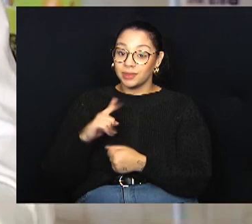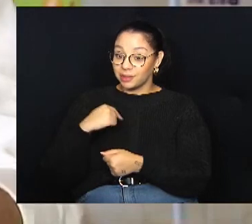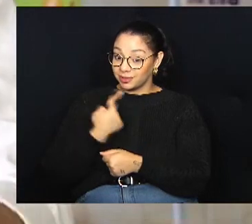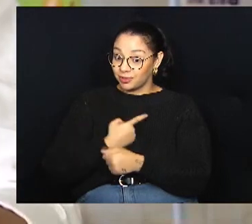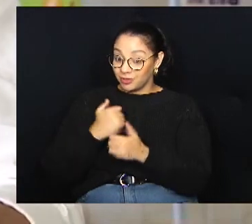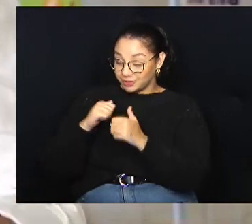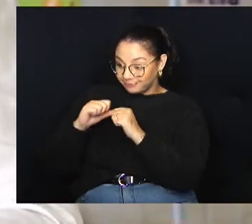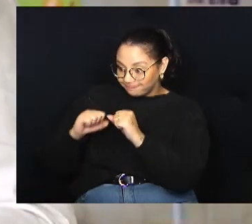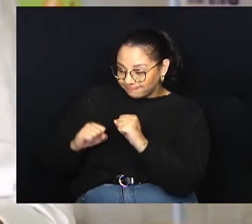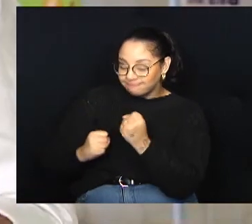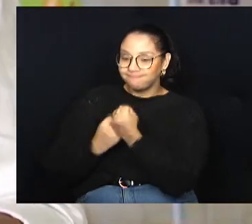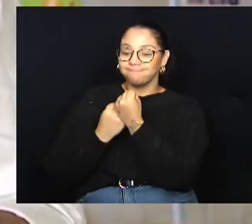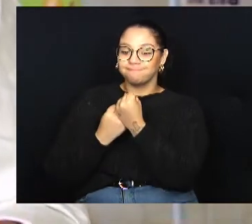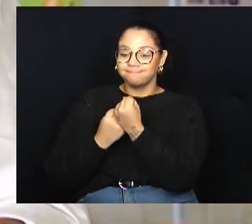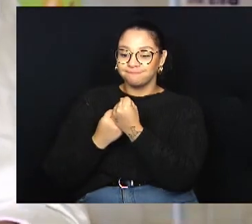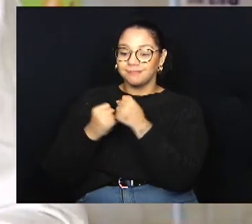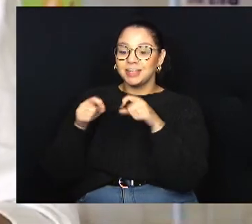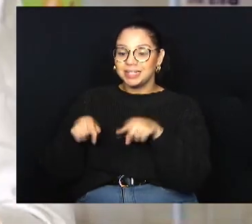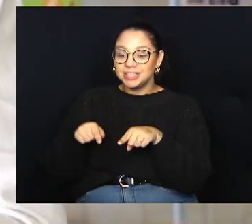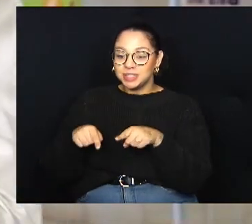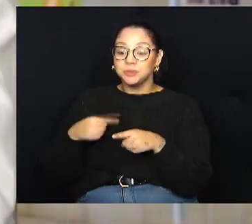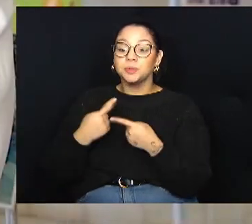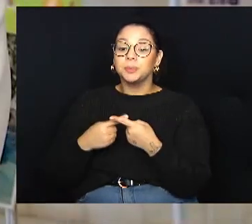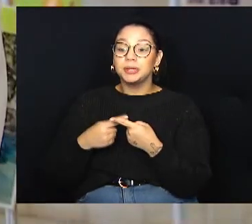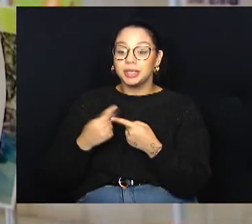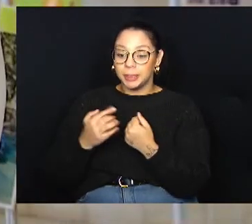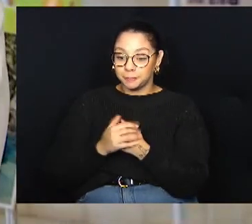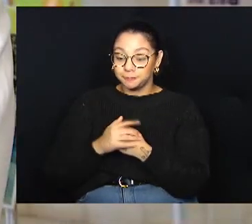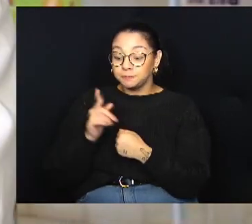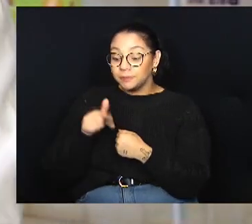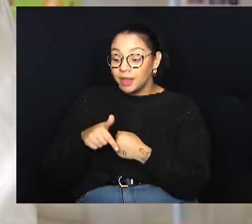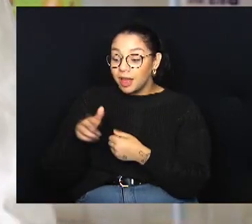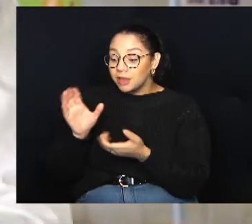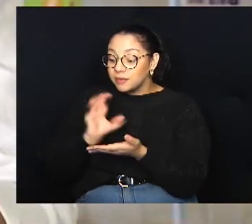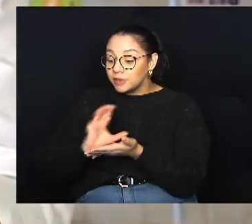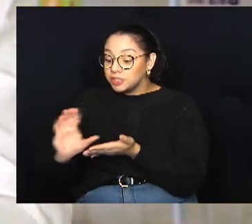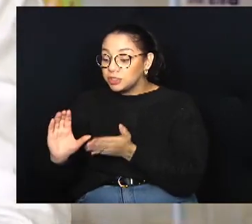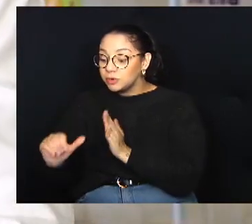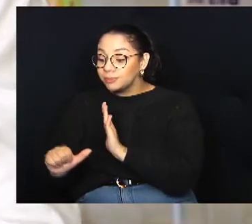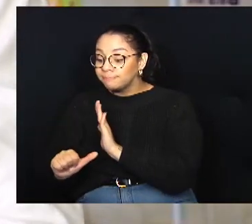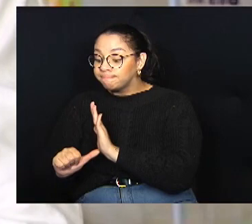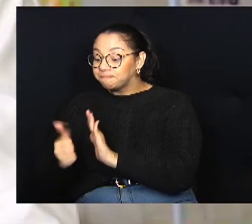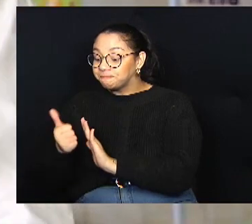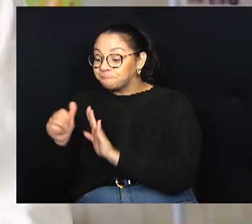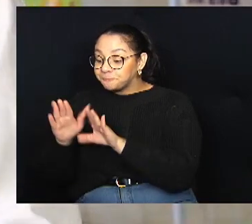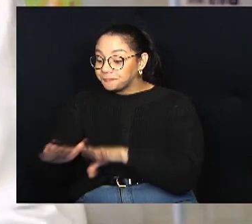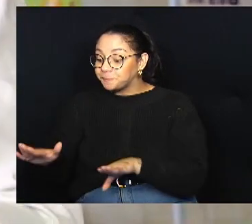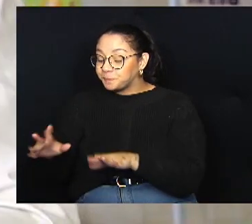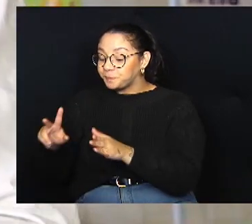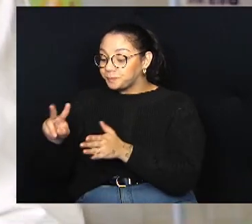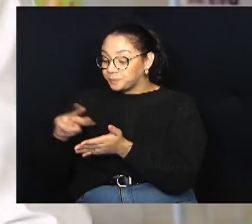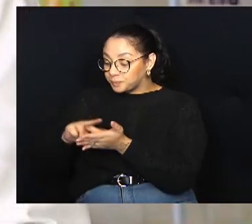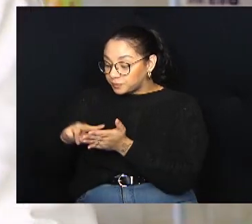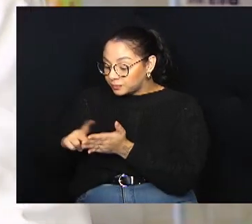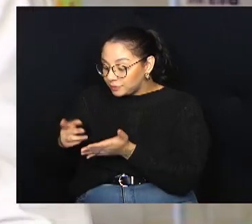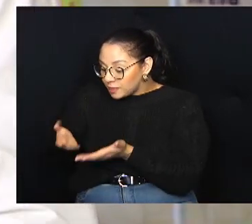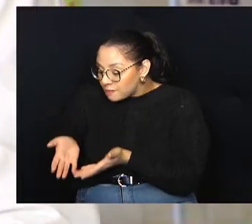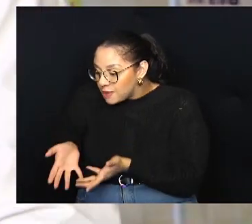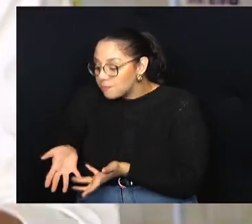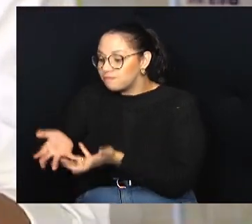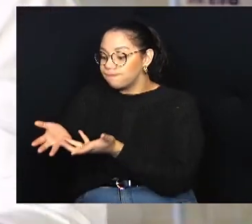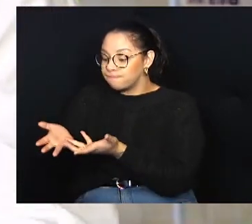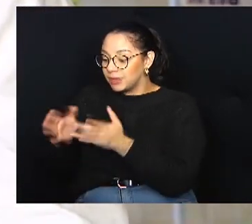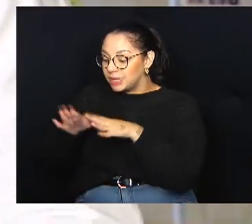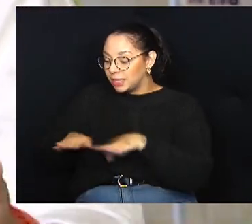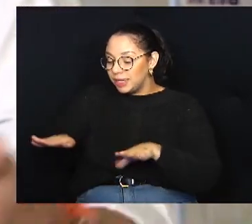fortalece muito isso. Por quê? Porque investindo na primeira infância, investindo na criança, e a criança tendo esse